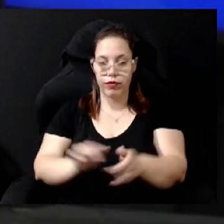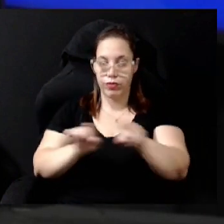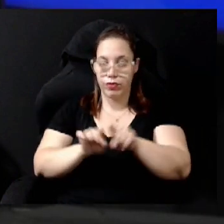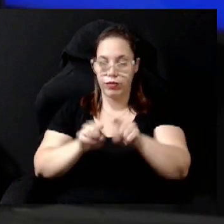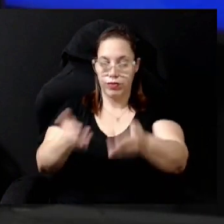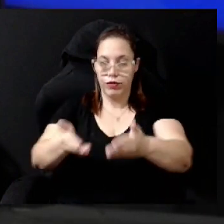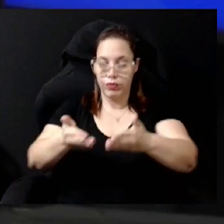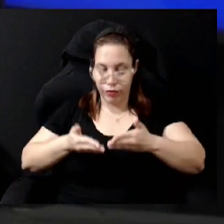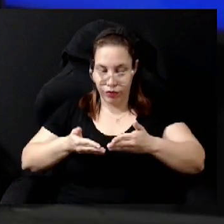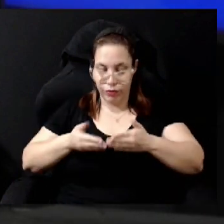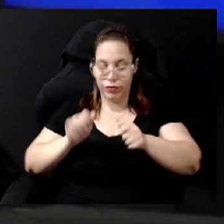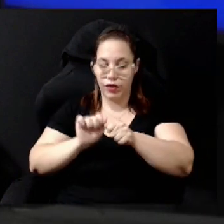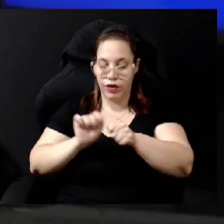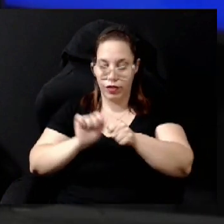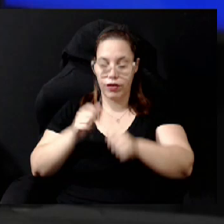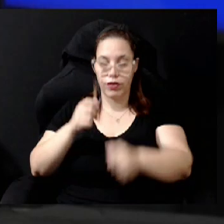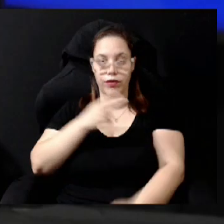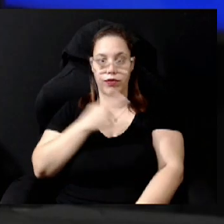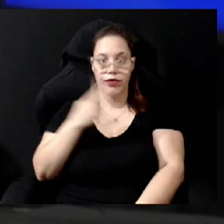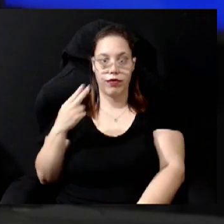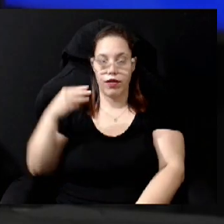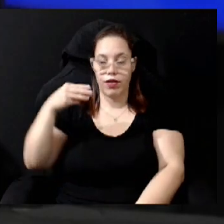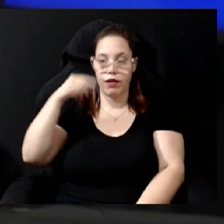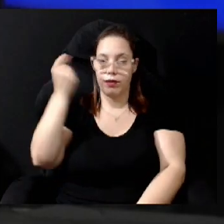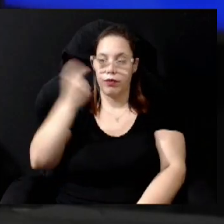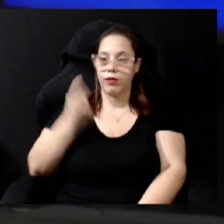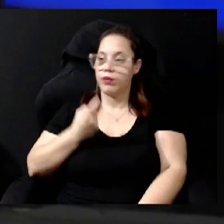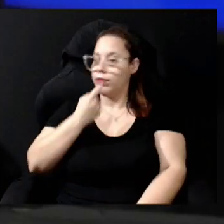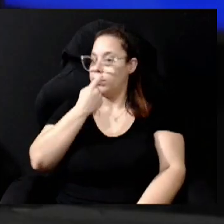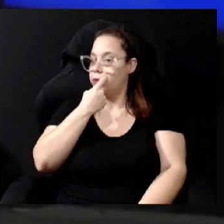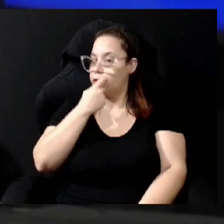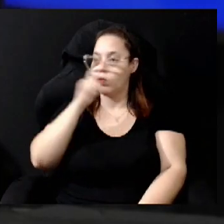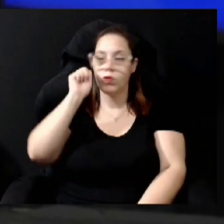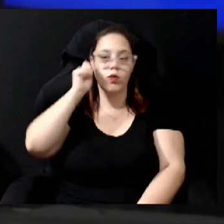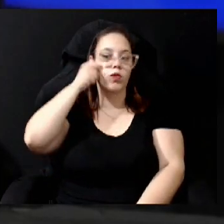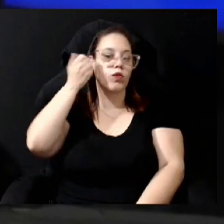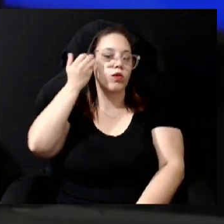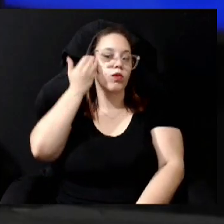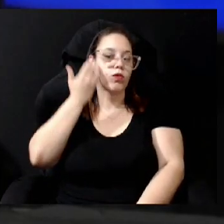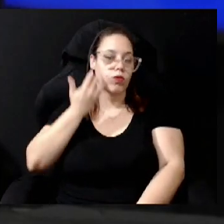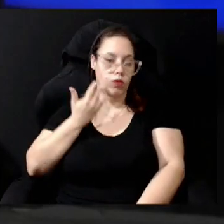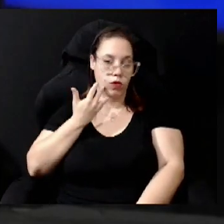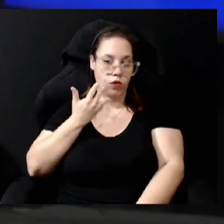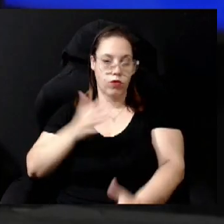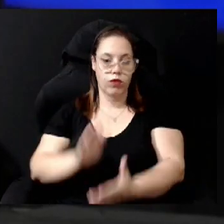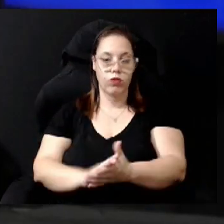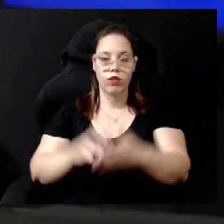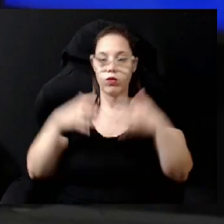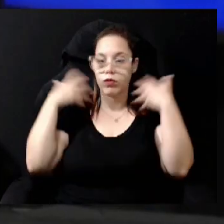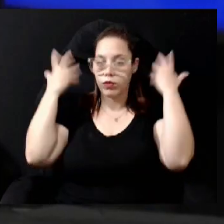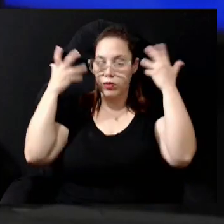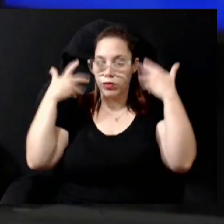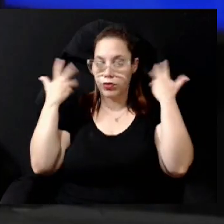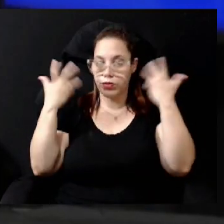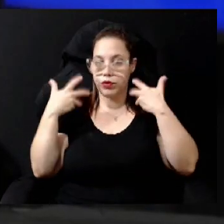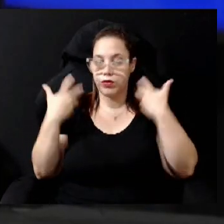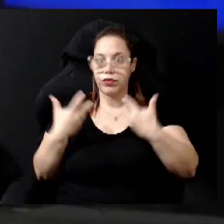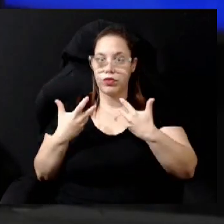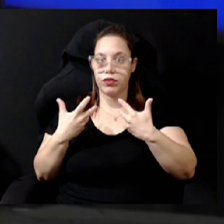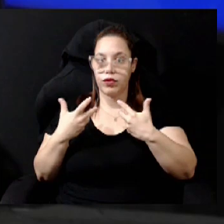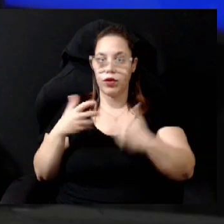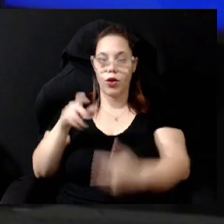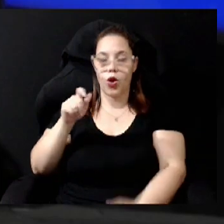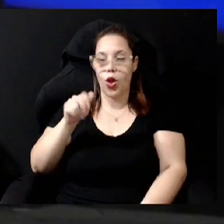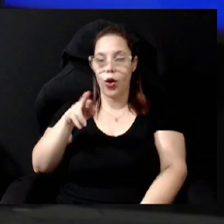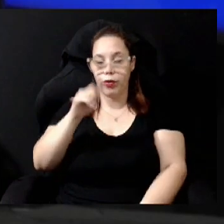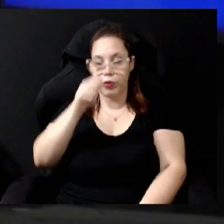fazer. O meu nome é Mirna Abreu, eu sou uma mulher negra de pele clara, tenho os cabelos cacheados, com mechas loiras na altura dos